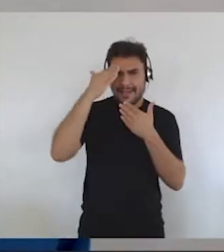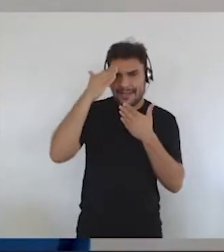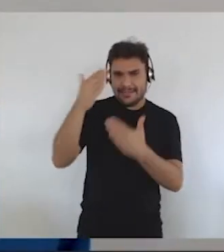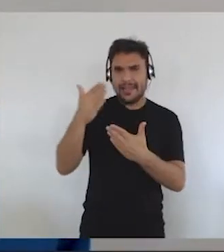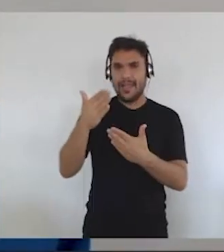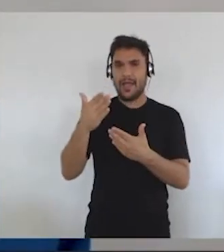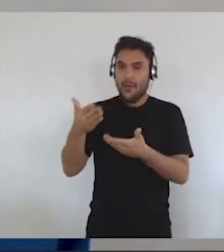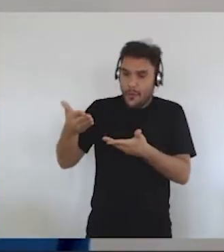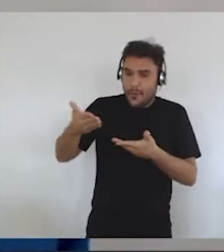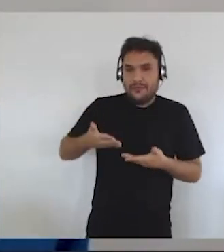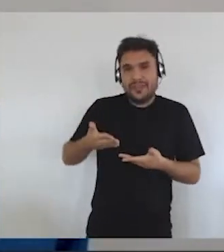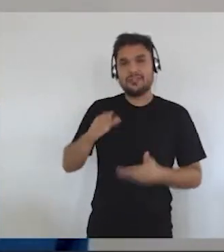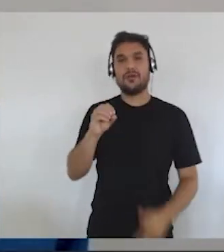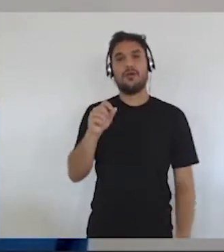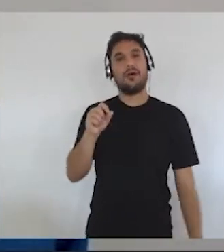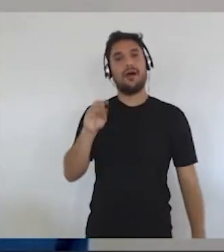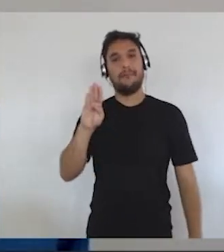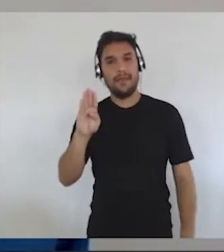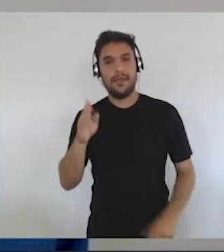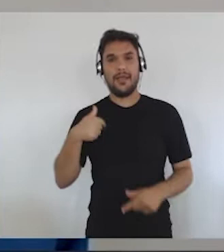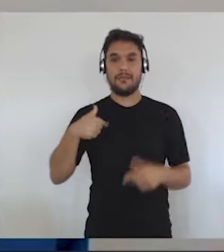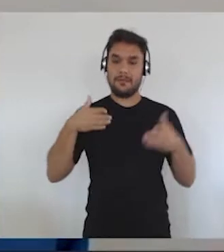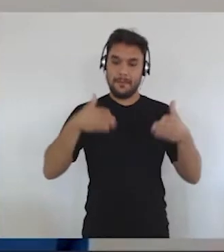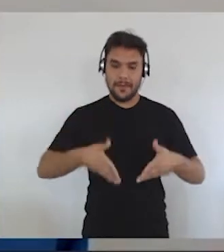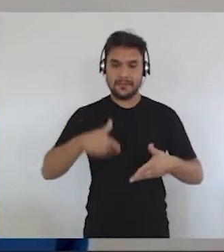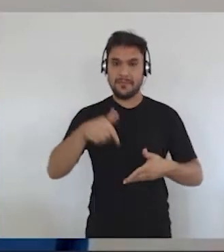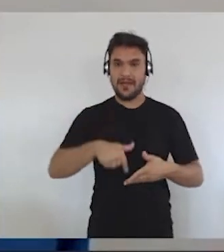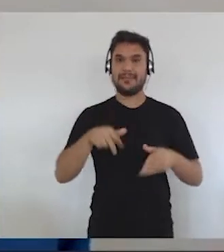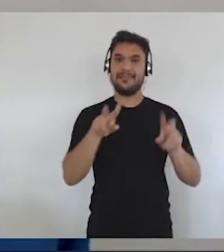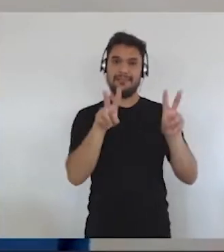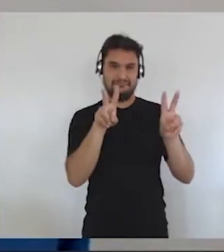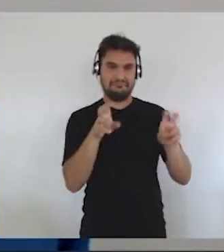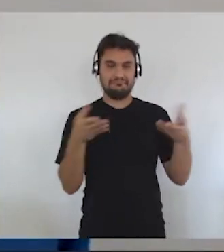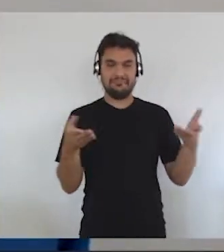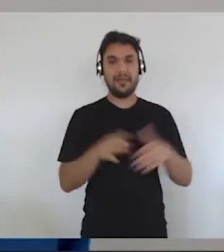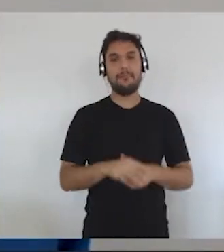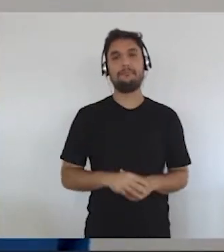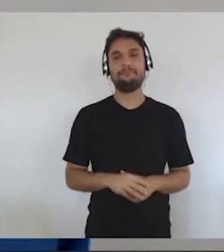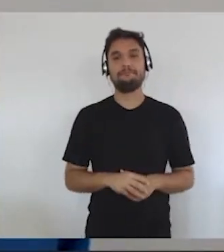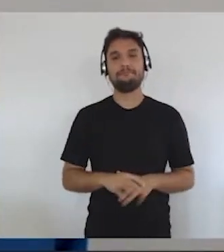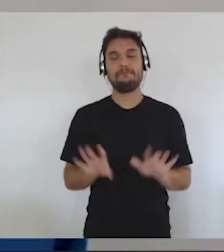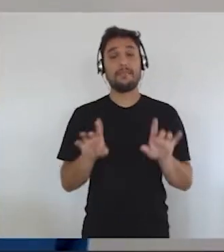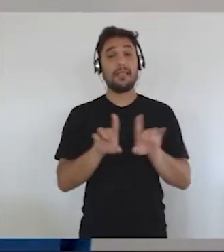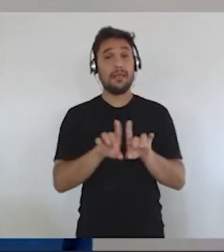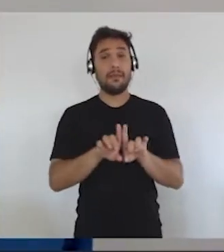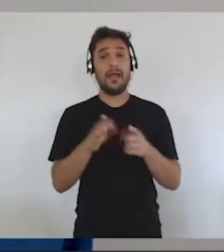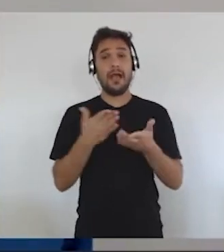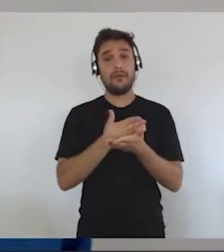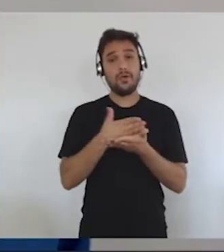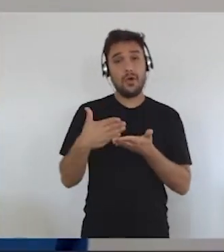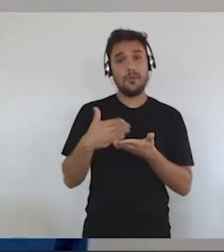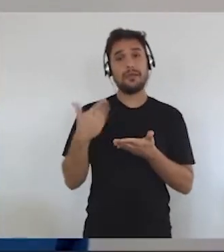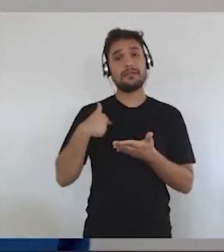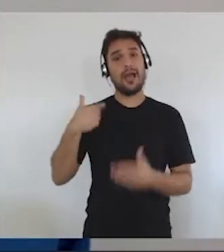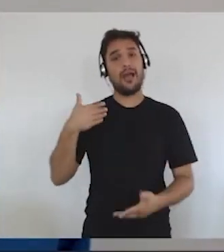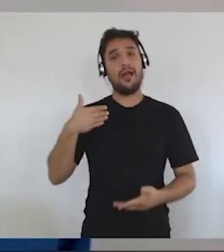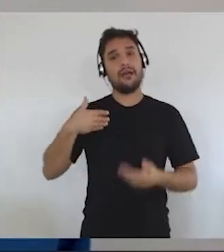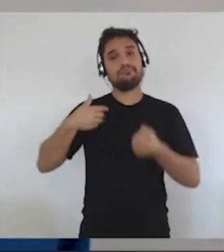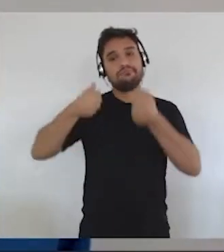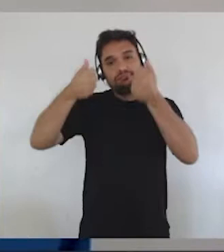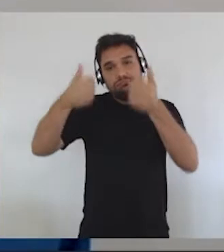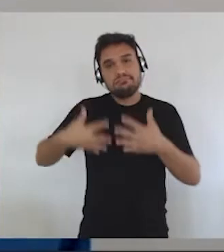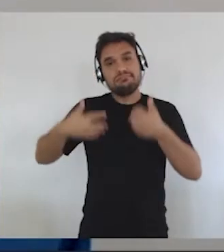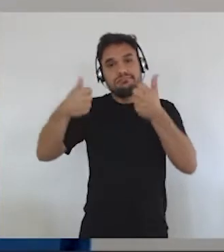da OAB para a participação nesse painel e passo desde logo, então,